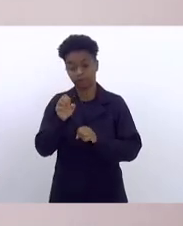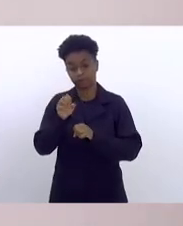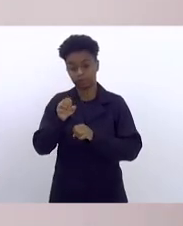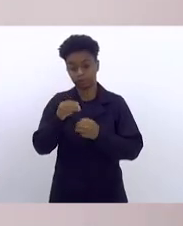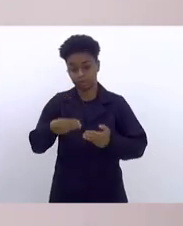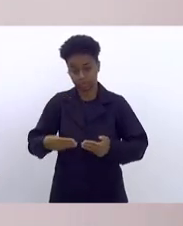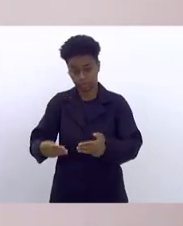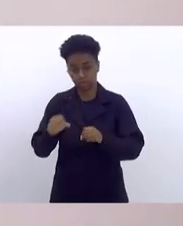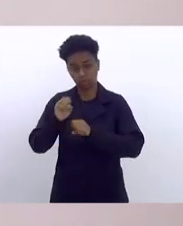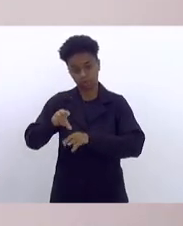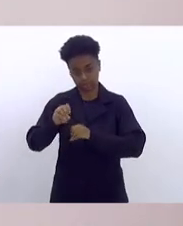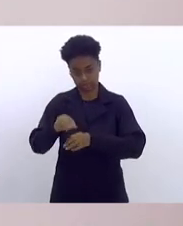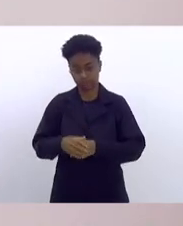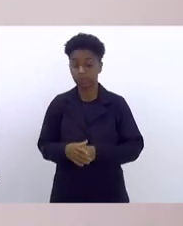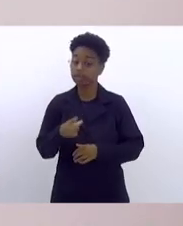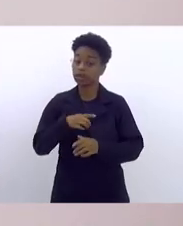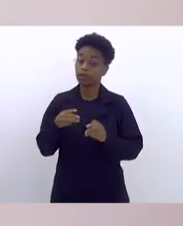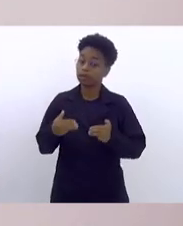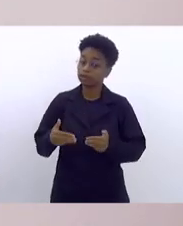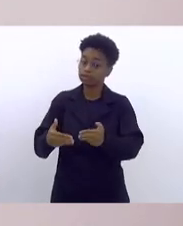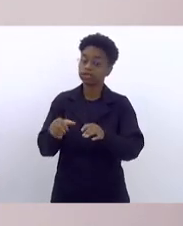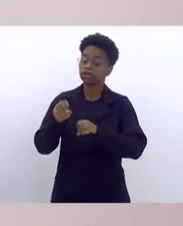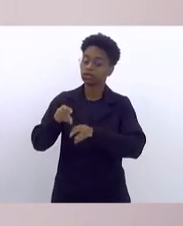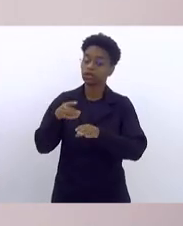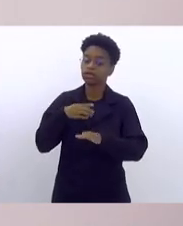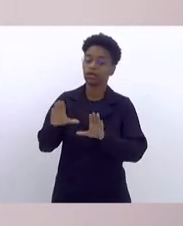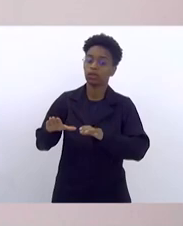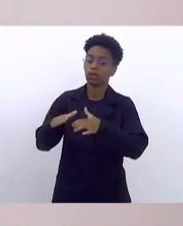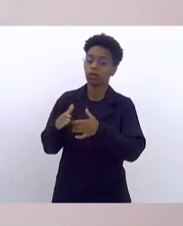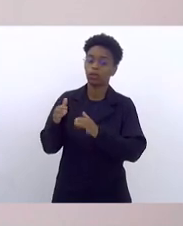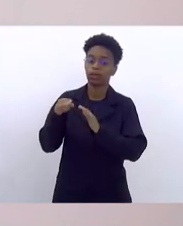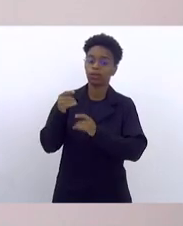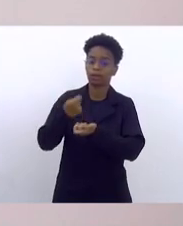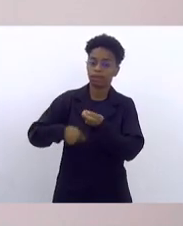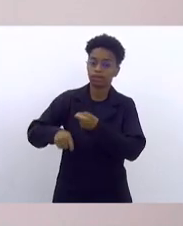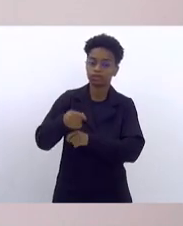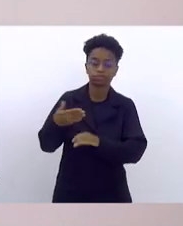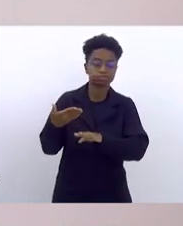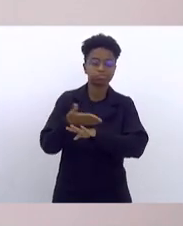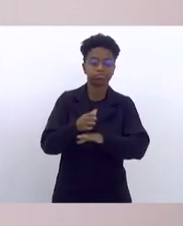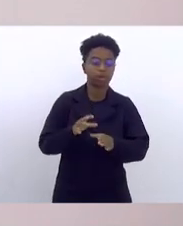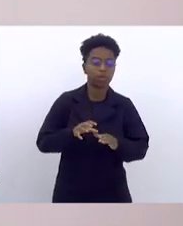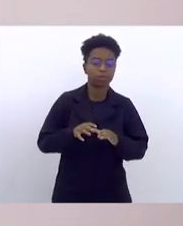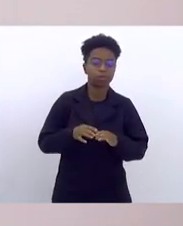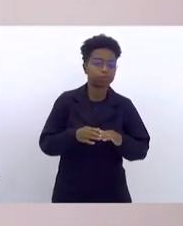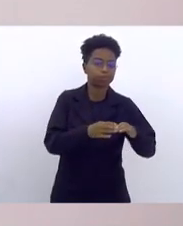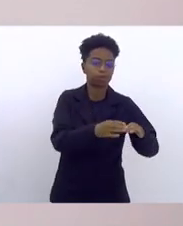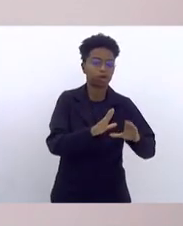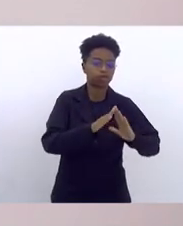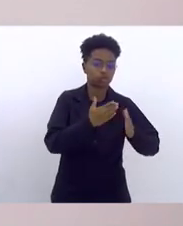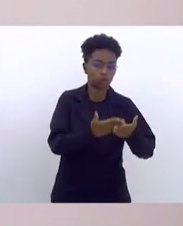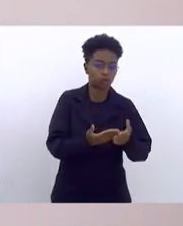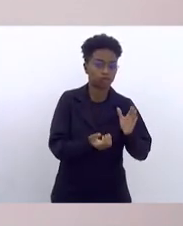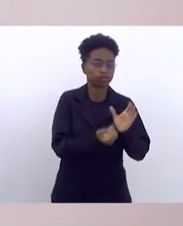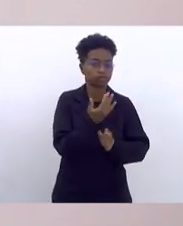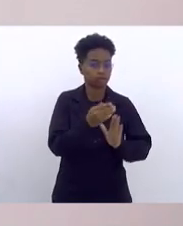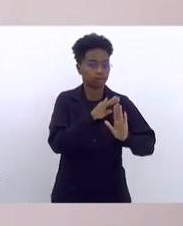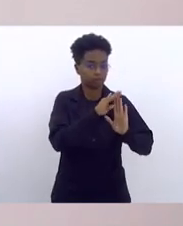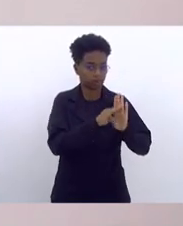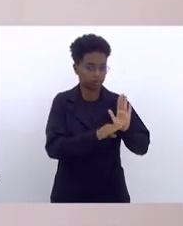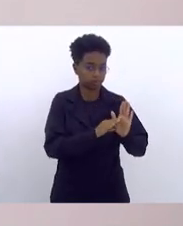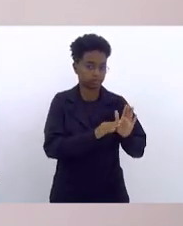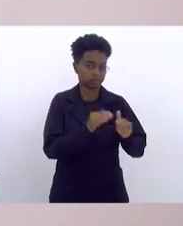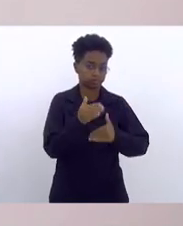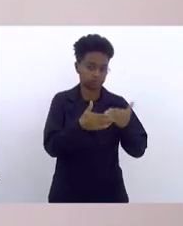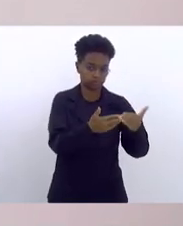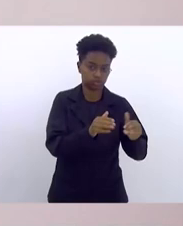Ministério da Educação tem lá suas equipes de mediadores que vão às escolas e desenvolvem programas de mediação escolar e eu acompanhei isso